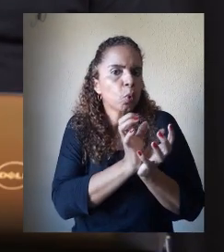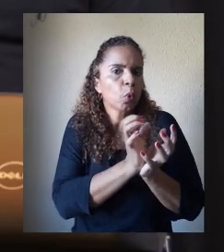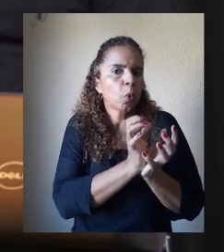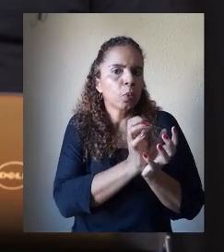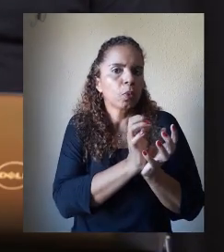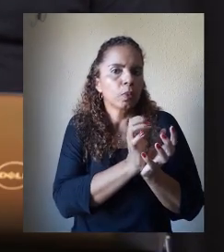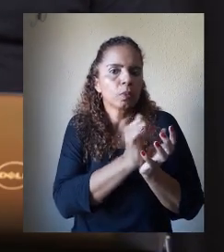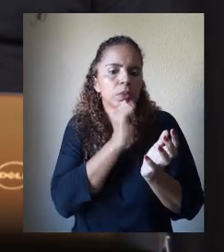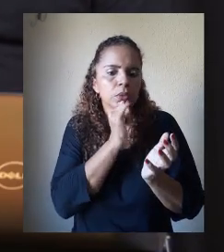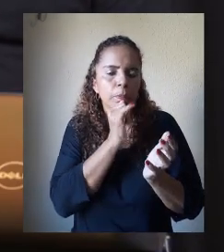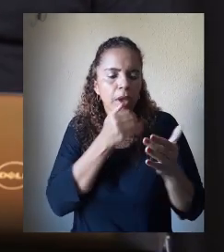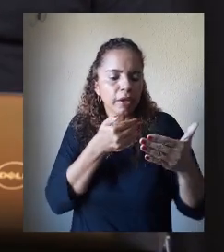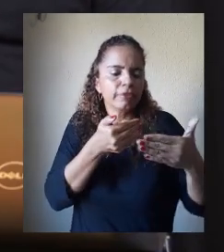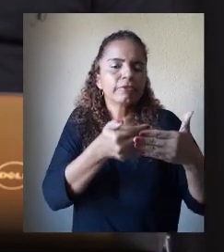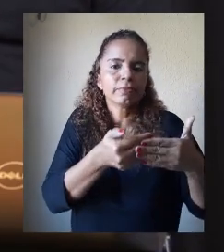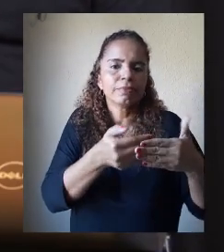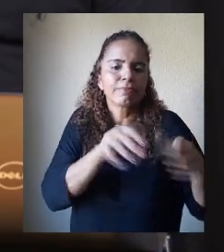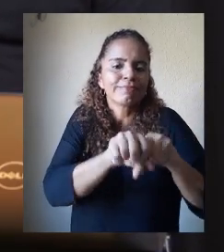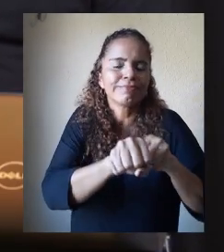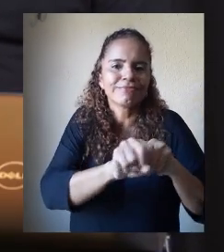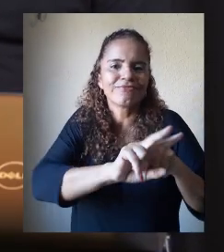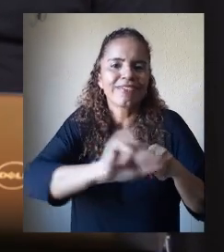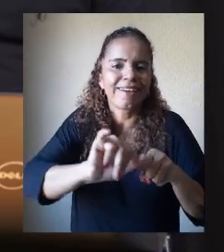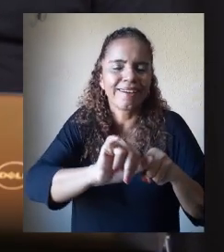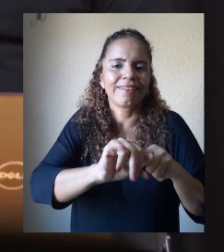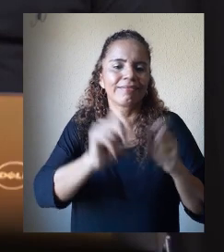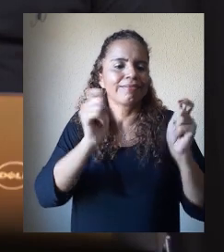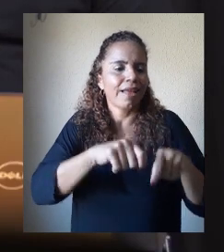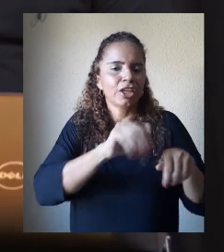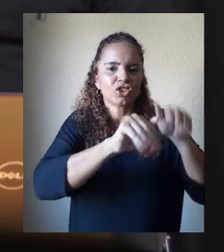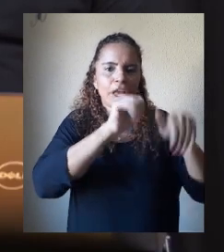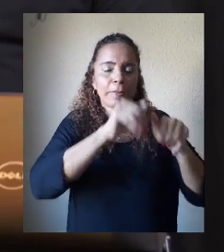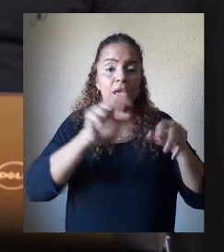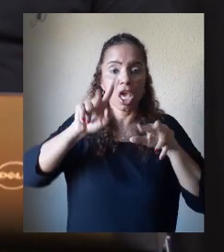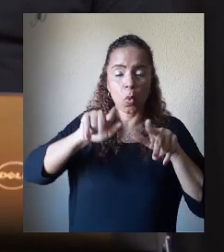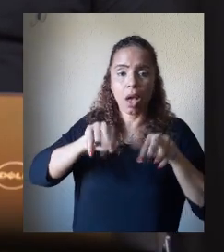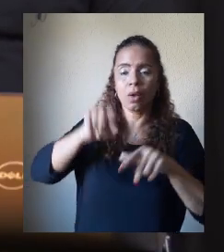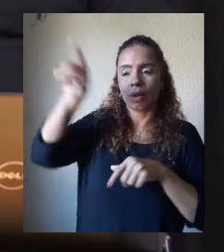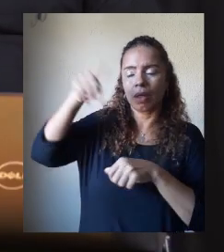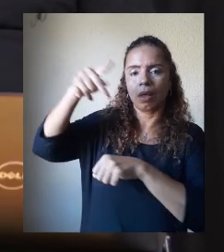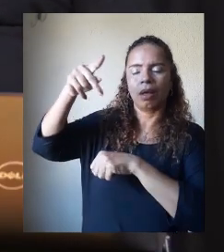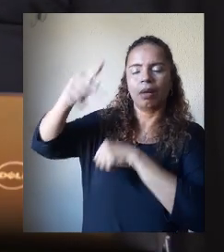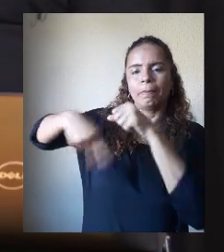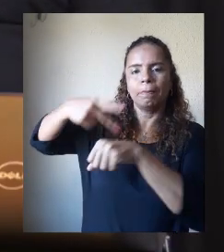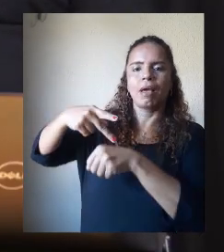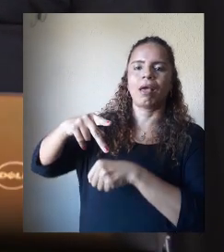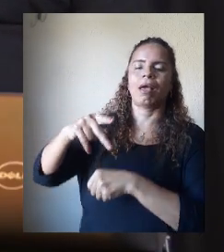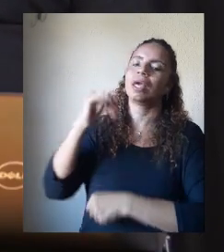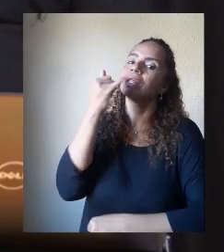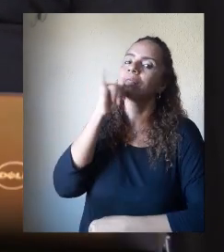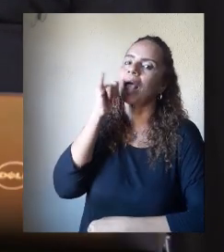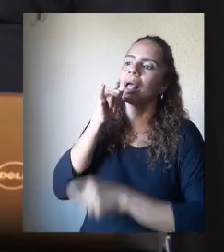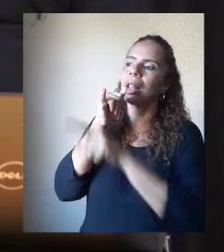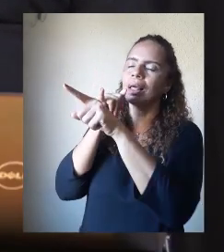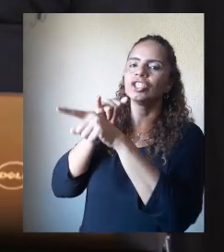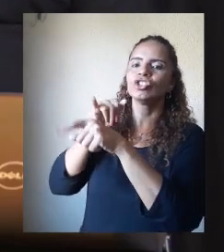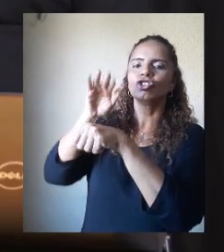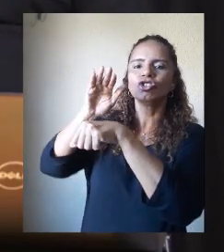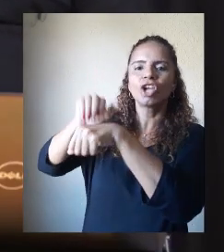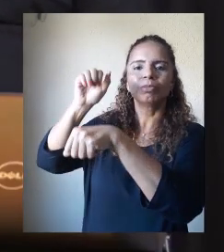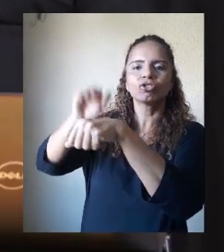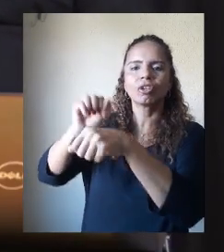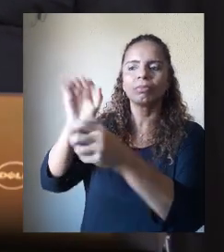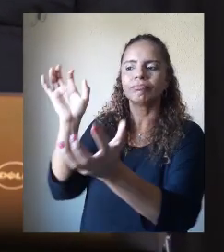como a Itália está fazendo, de convocar algumas pessoas que não são graduadas ainda em medicina, se restringe aos alunos que